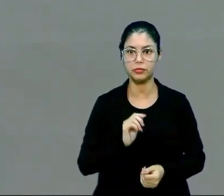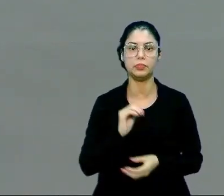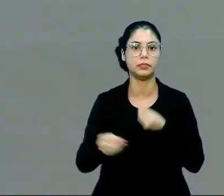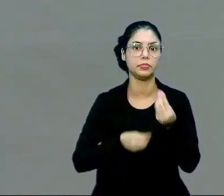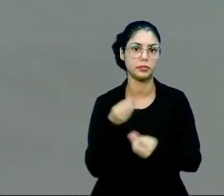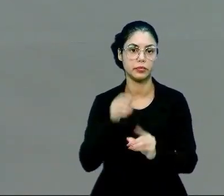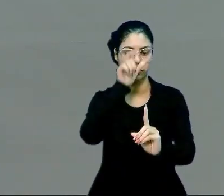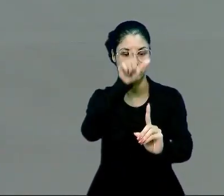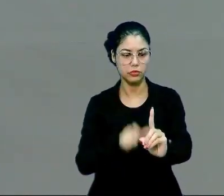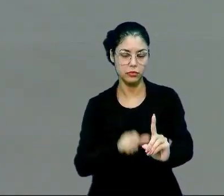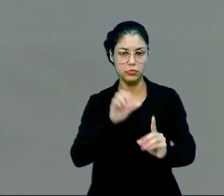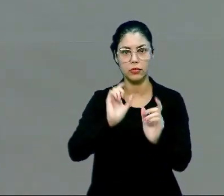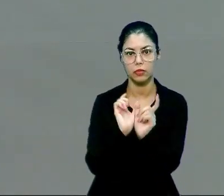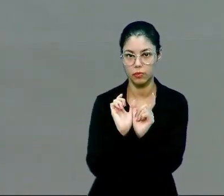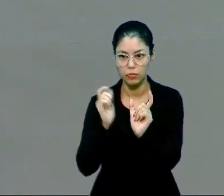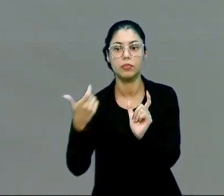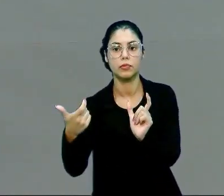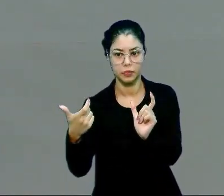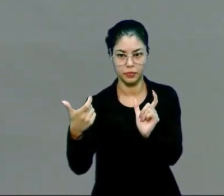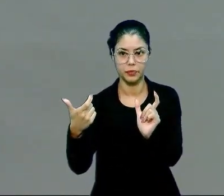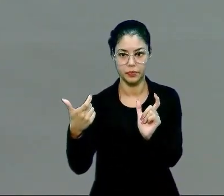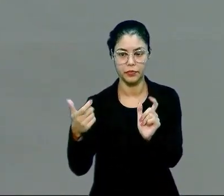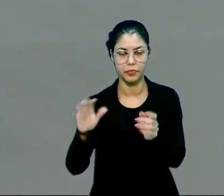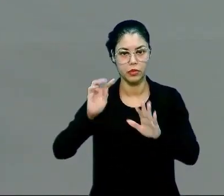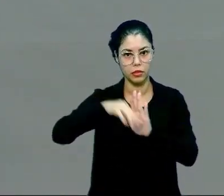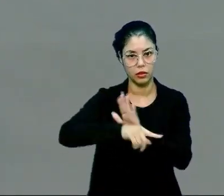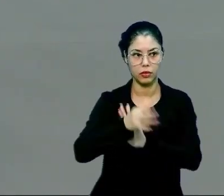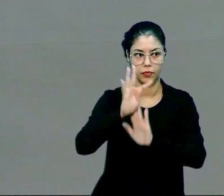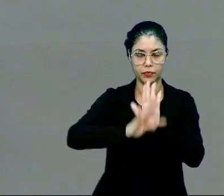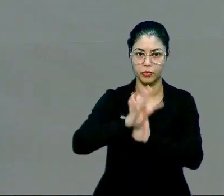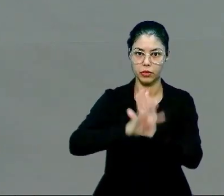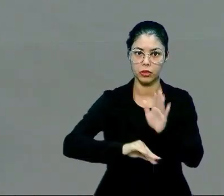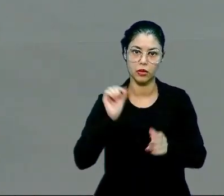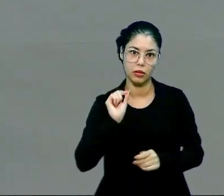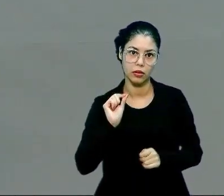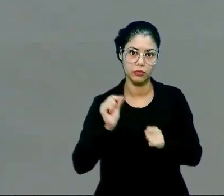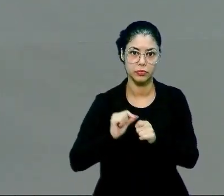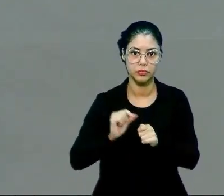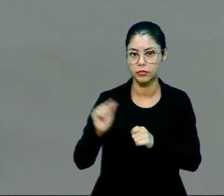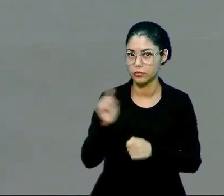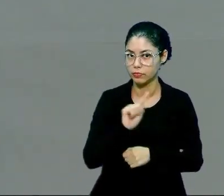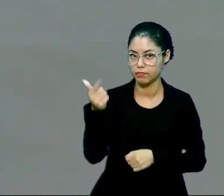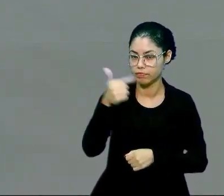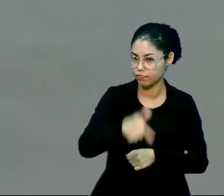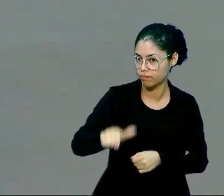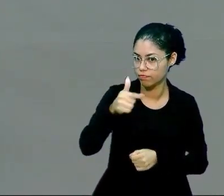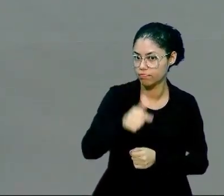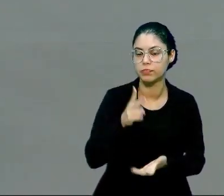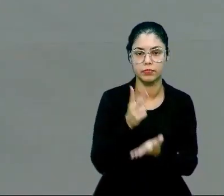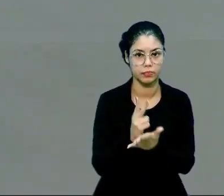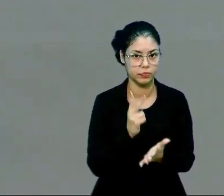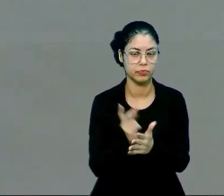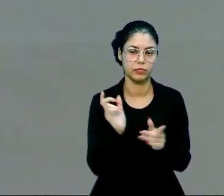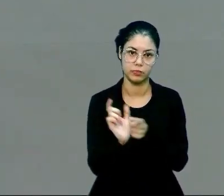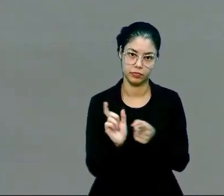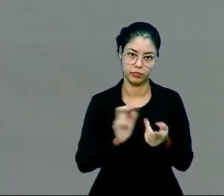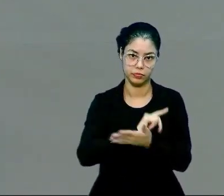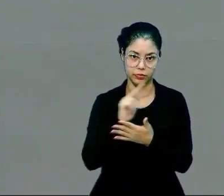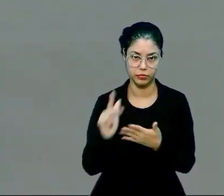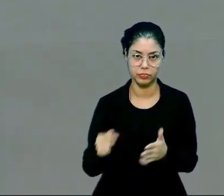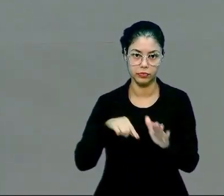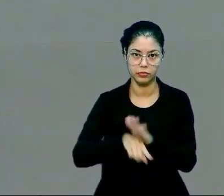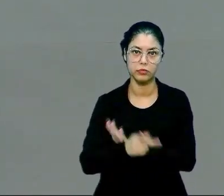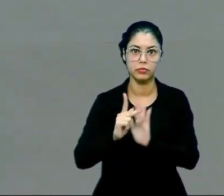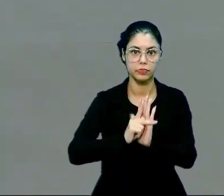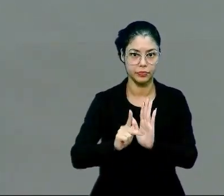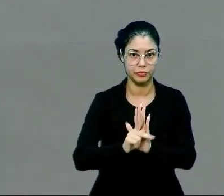como se fosse um sinônimo dentro do texto. Como vocês sabem que nós utilizamos o recurso de não repetir as mesmas palavras várias vezes dentro